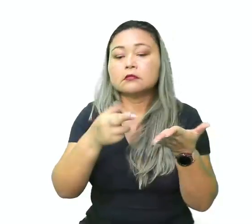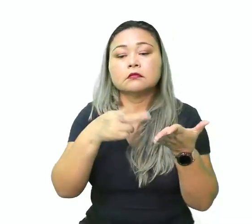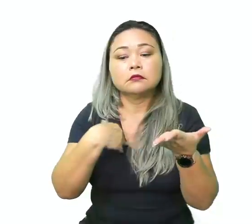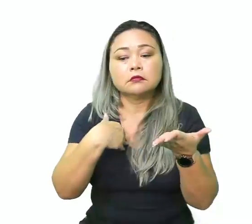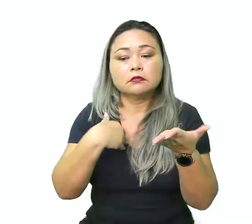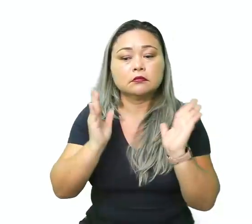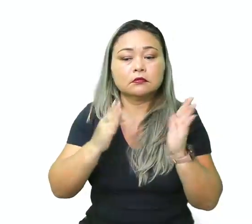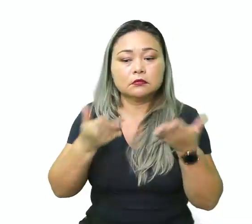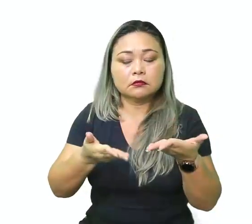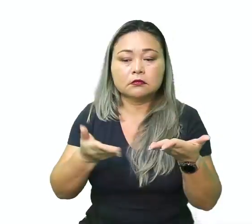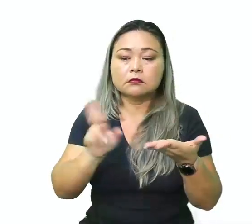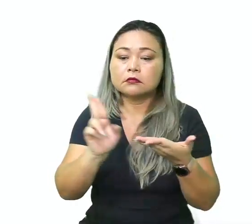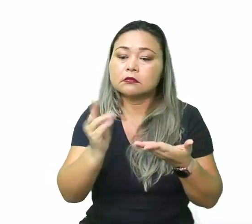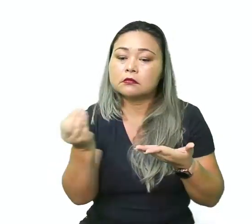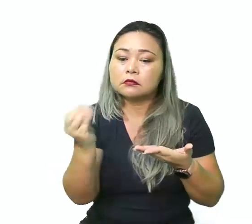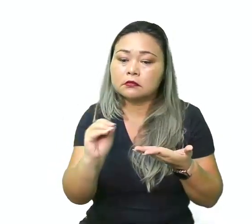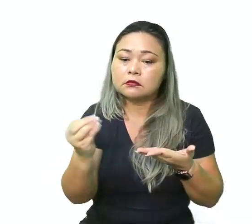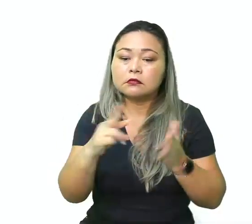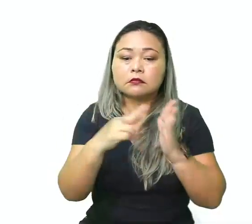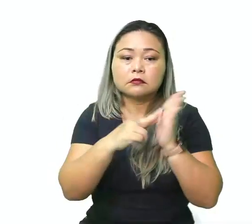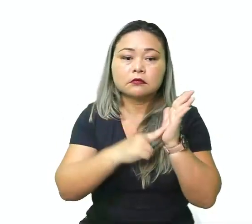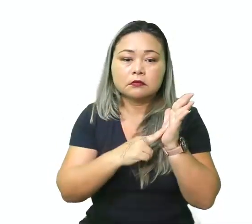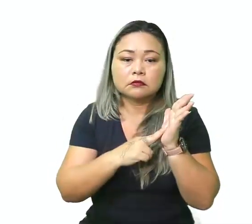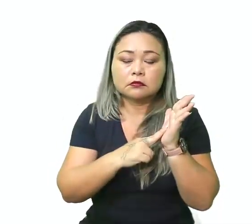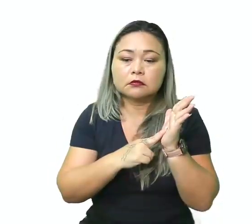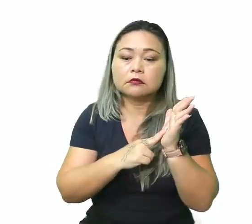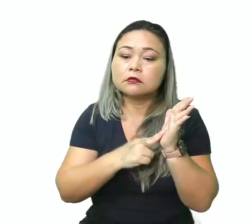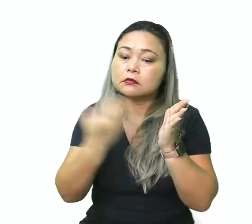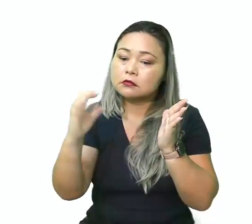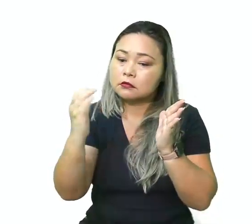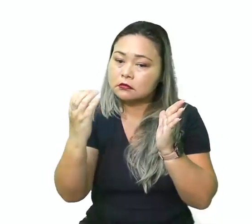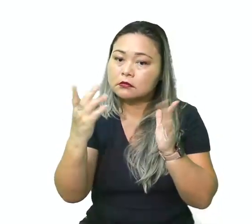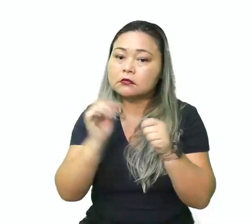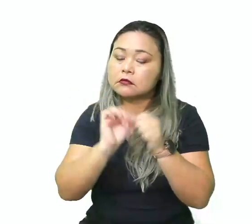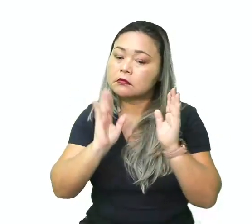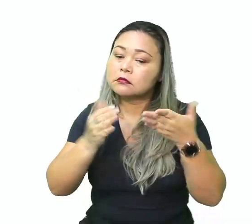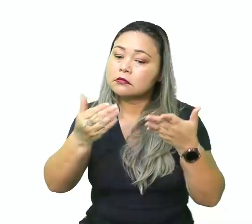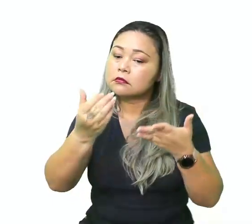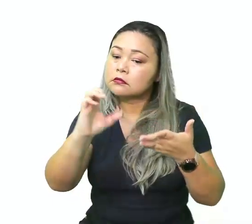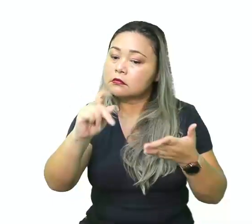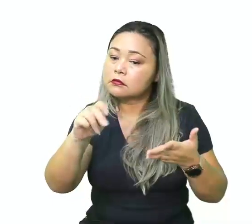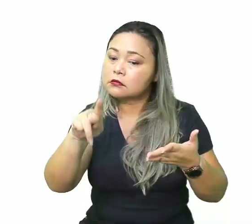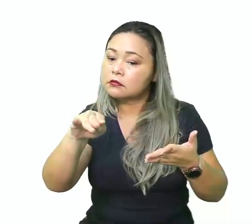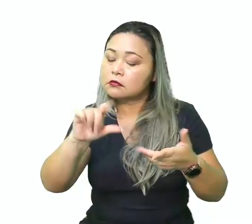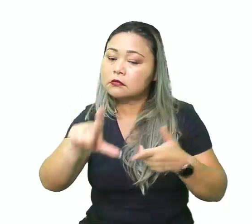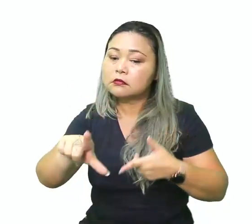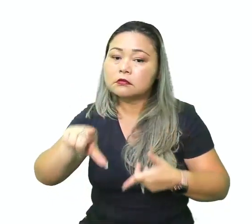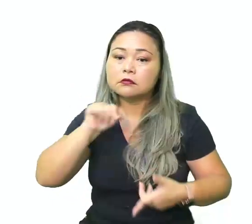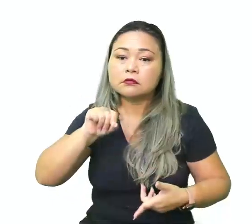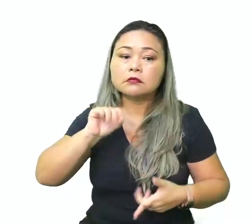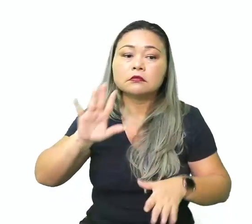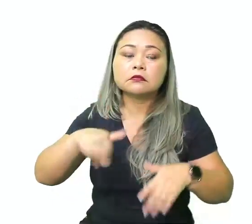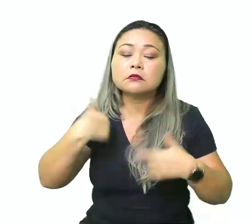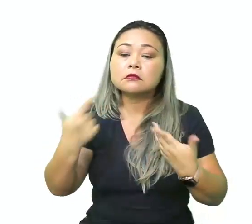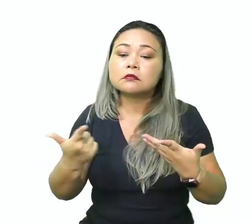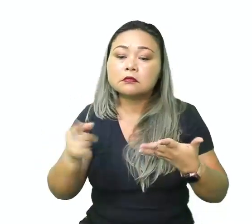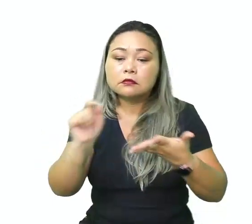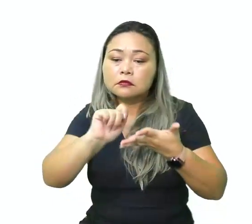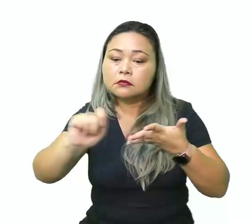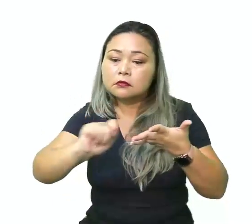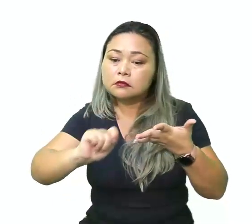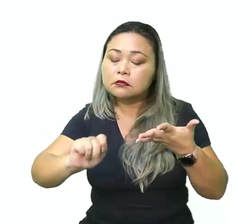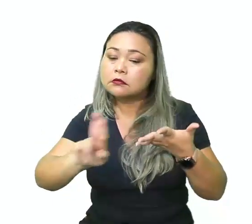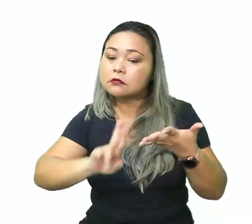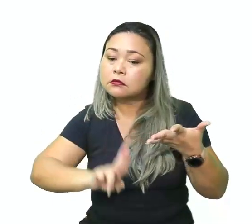né, sobre a nomenclatura e as regras quanto ao nome científico de uma espécie, marque a alternativa cuja escrita do